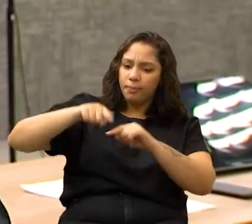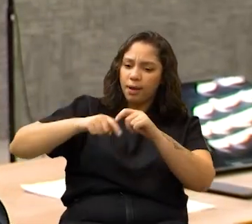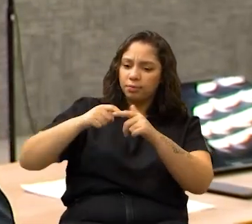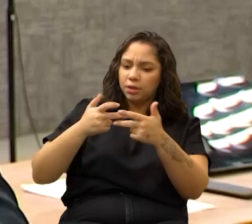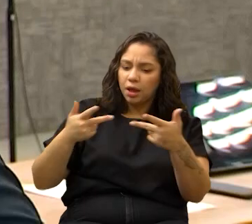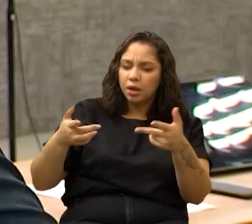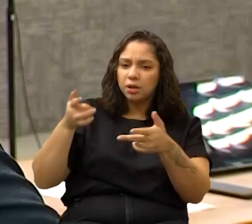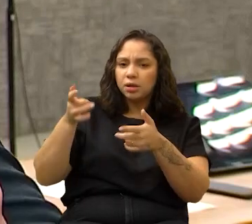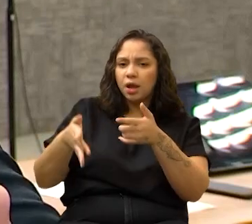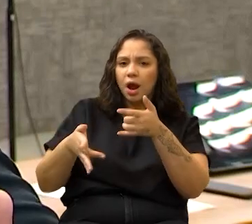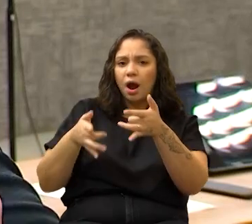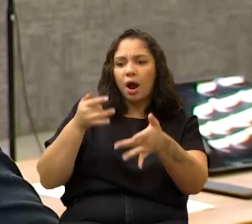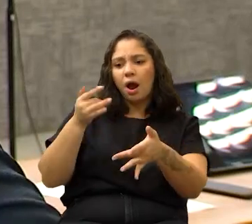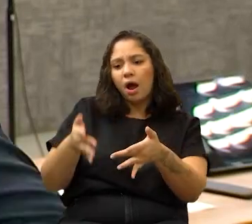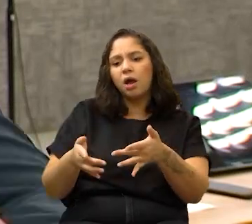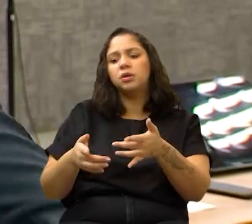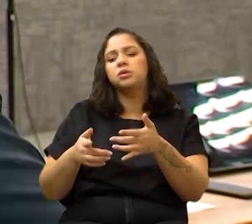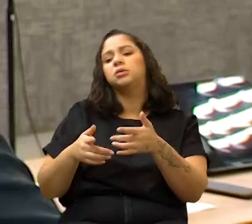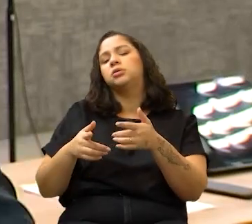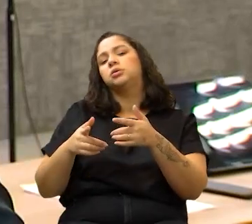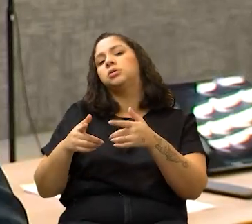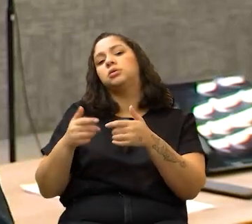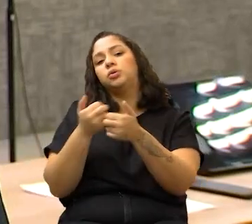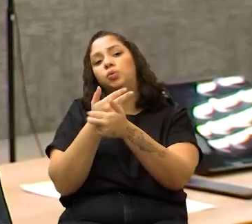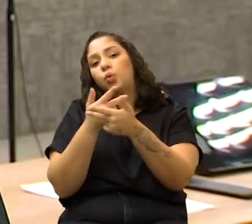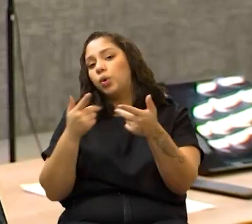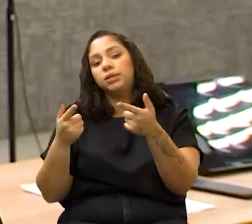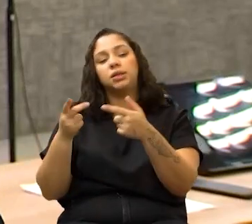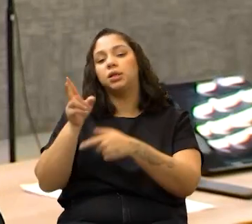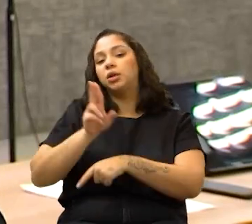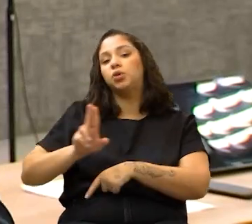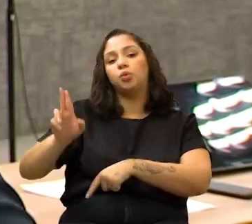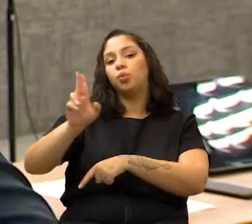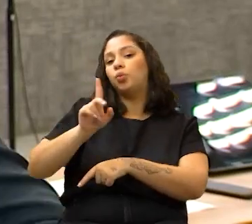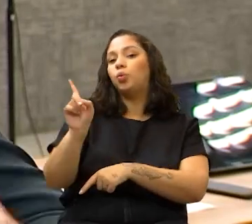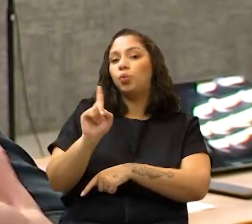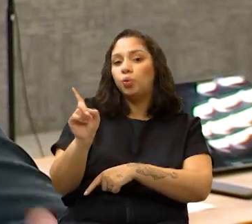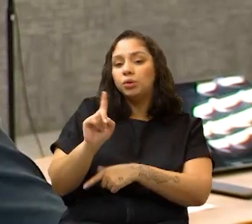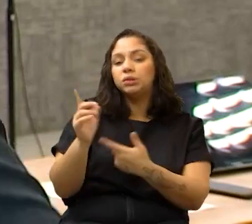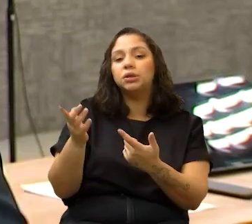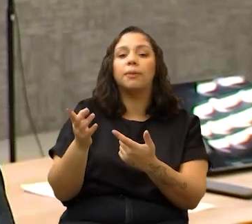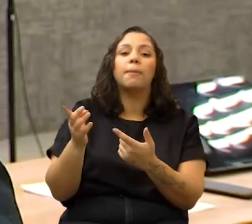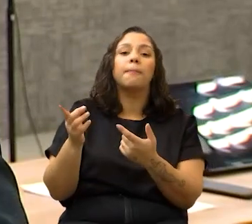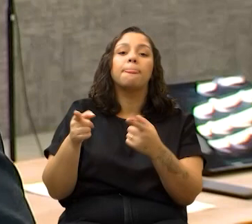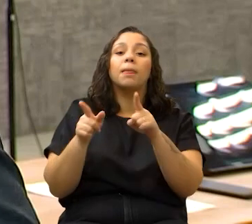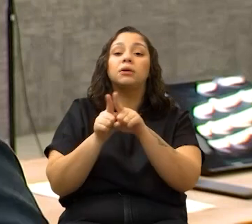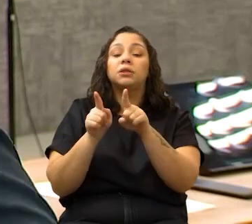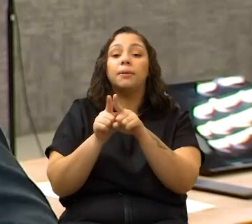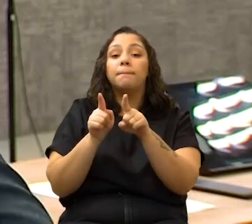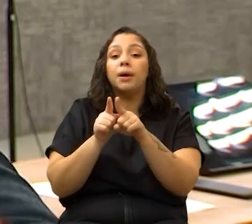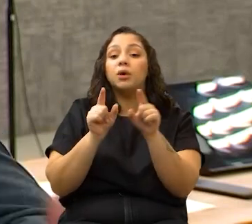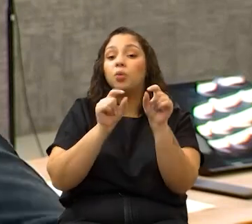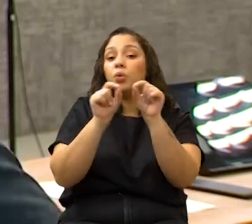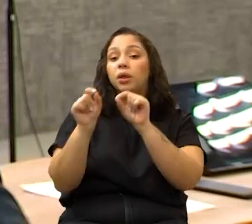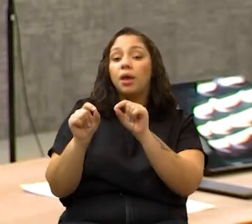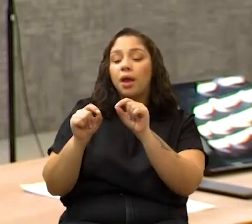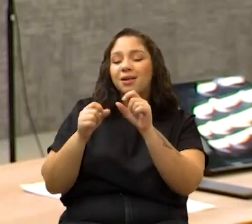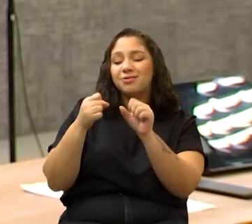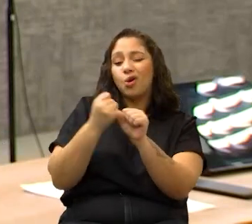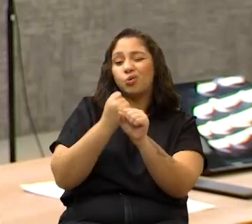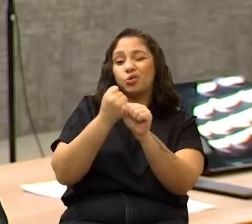materiais, de equipamentos que eles não mais utilizarão, enfim, também de resíduo